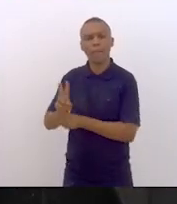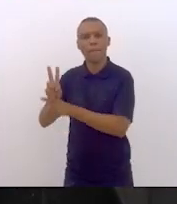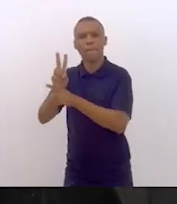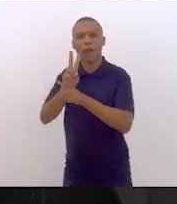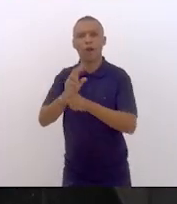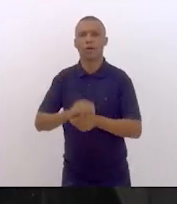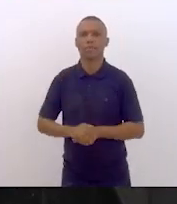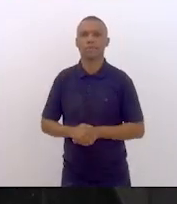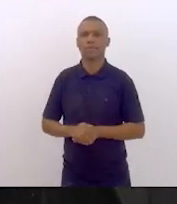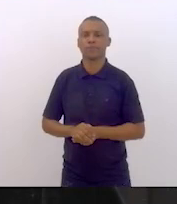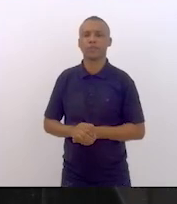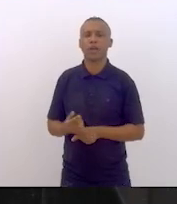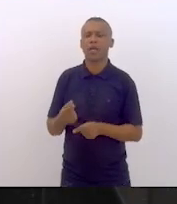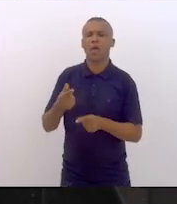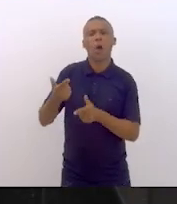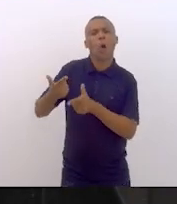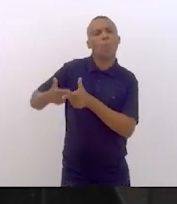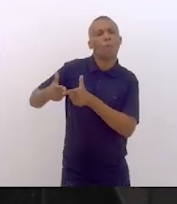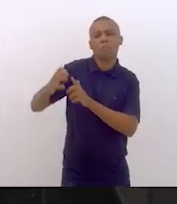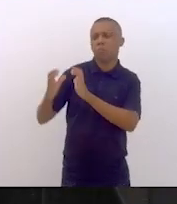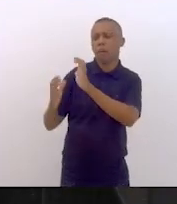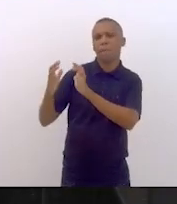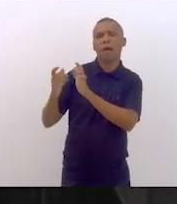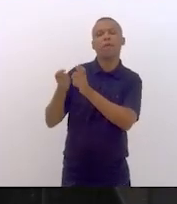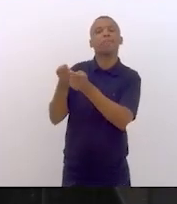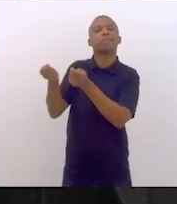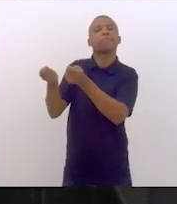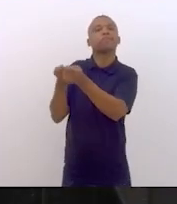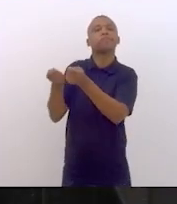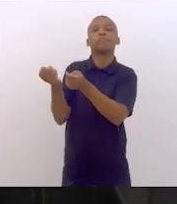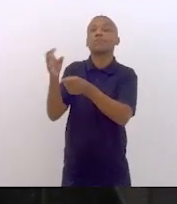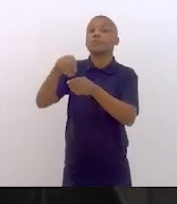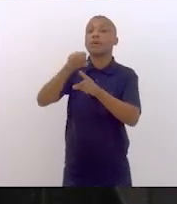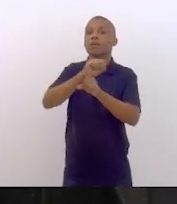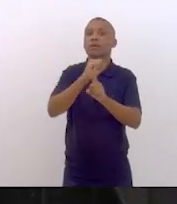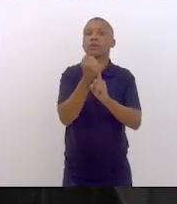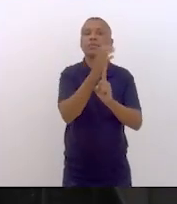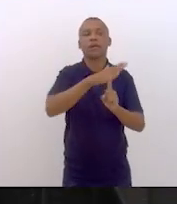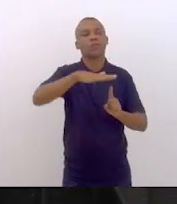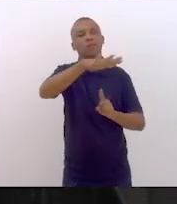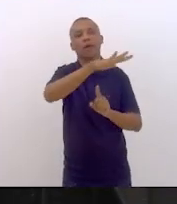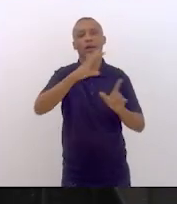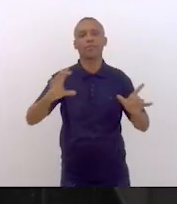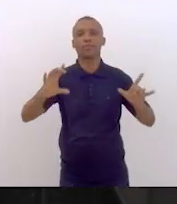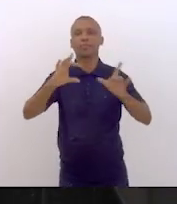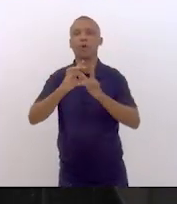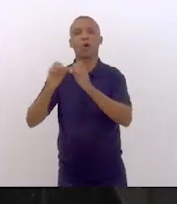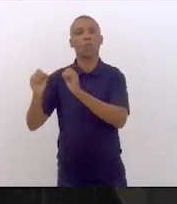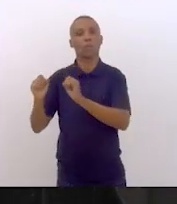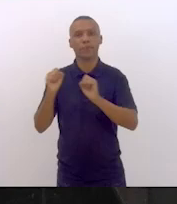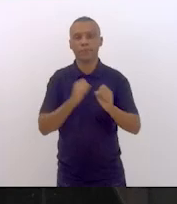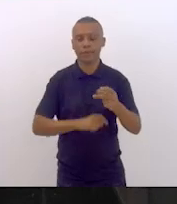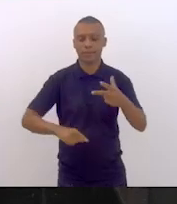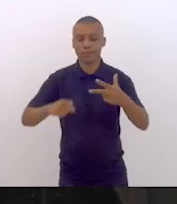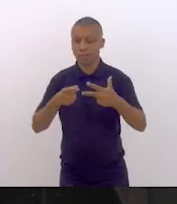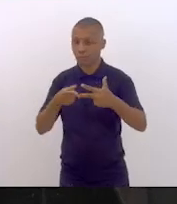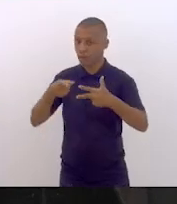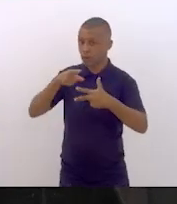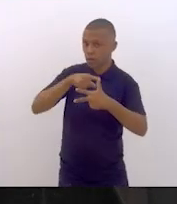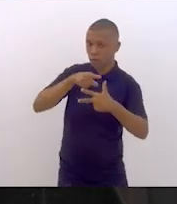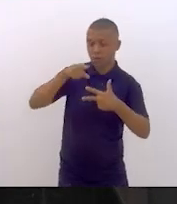Medial os conflitos da sociedade com os poderes constituídos e